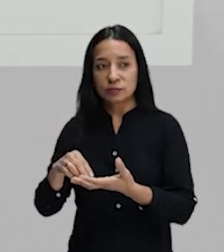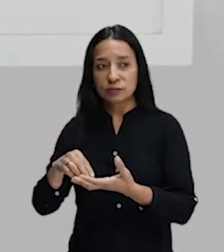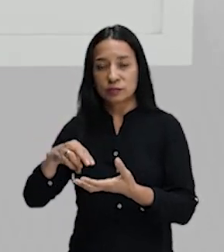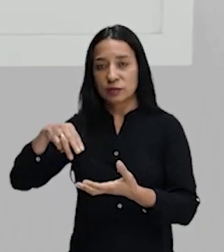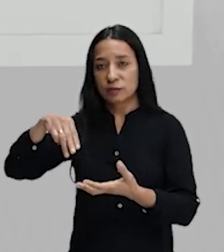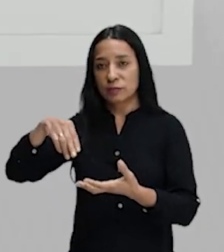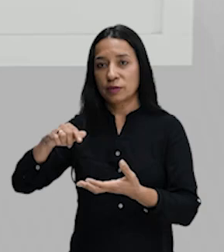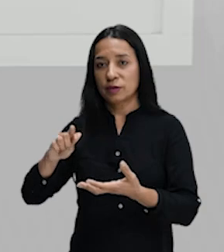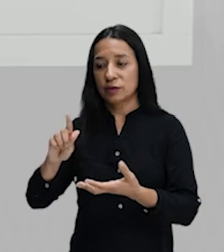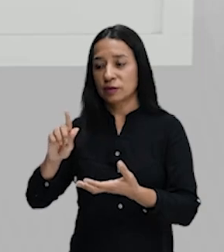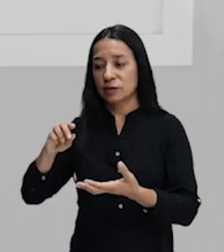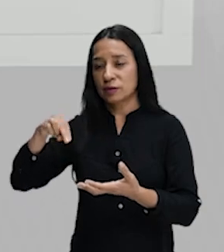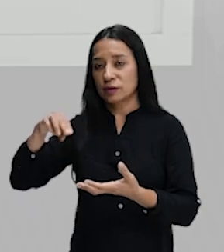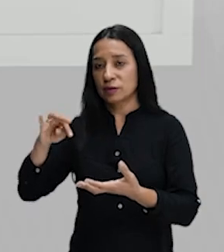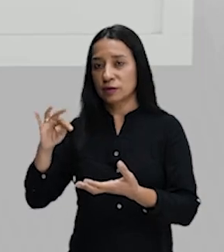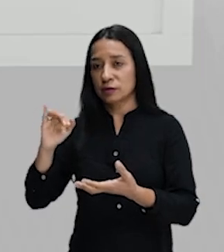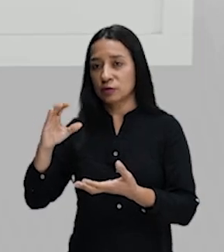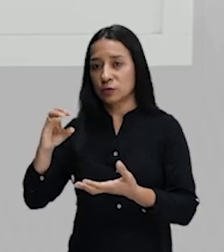magnético.